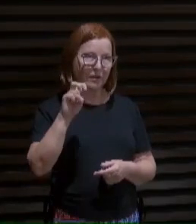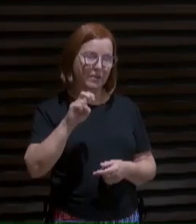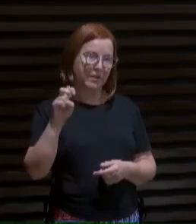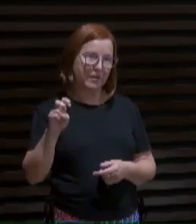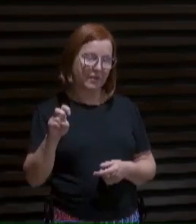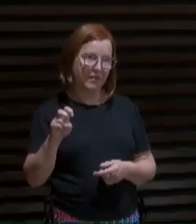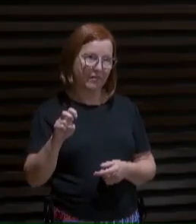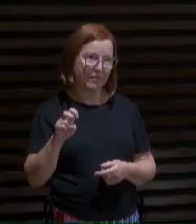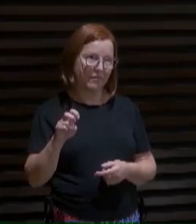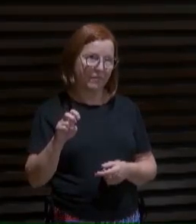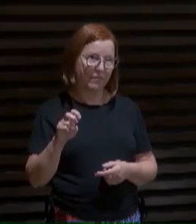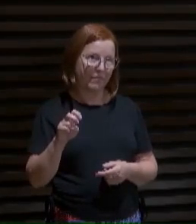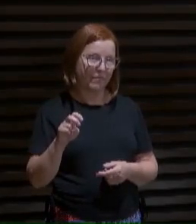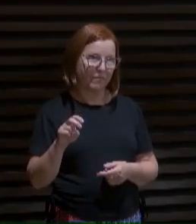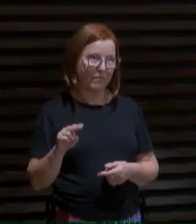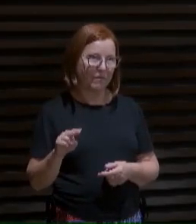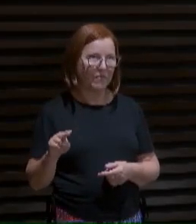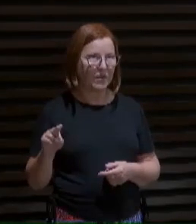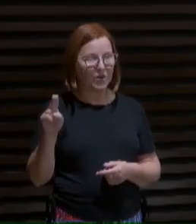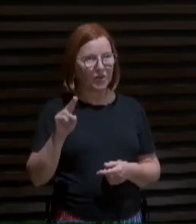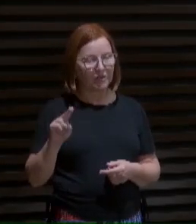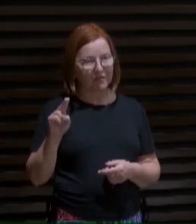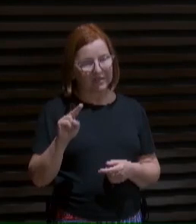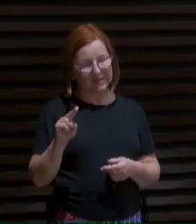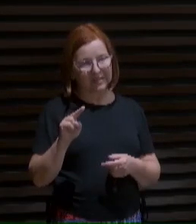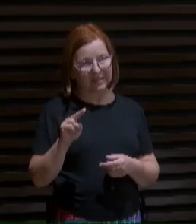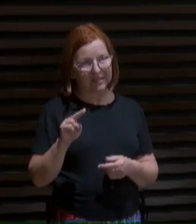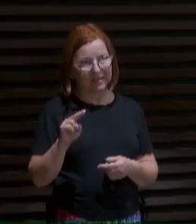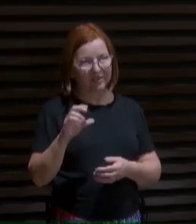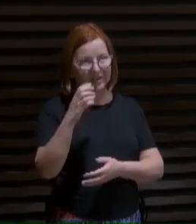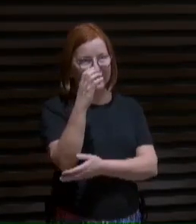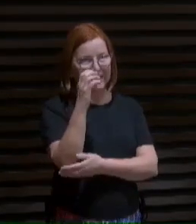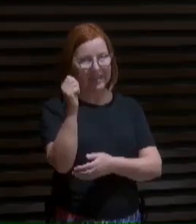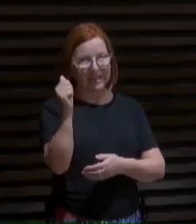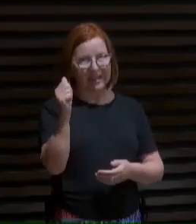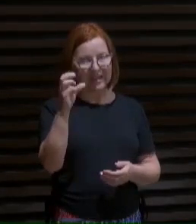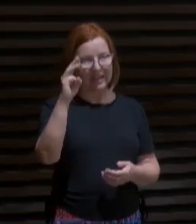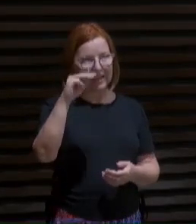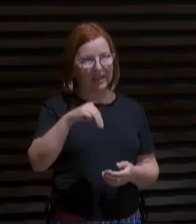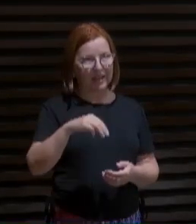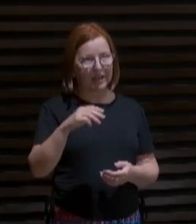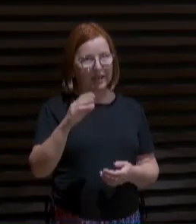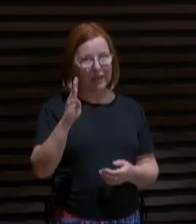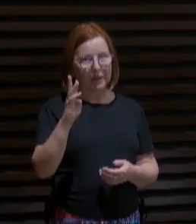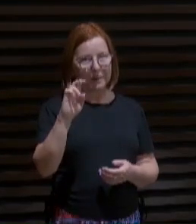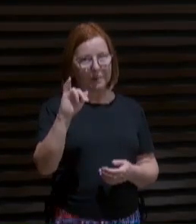Cambridge, que é a lei da entropia, mas nós sabemos do